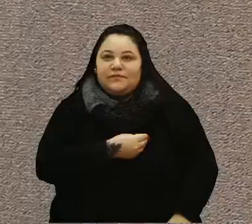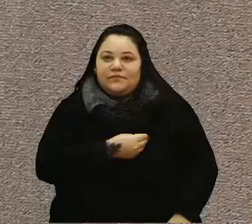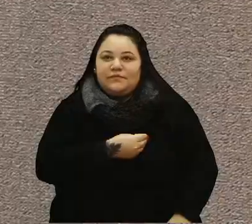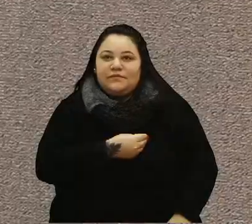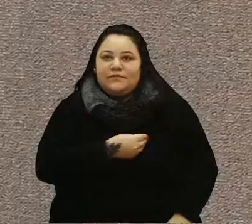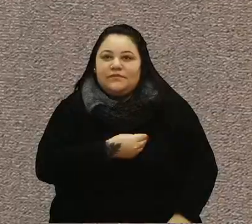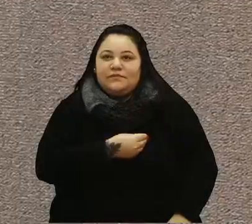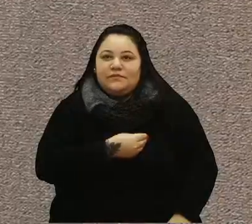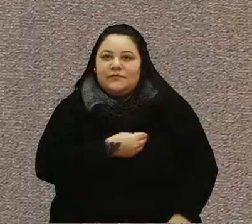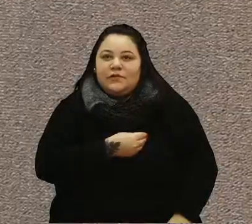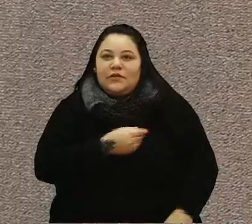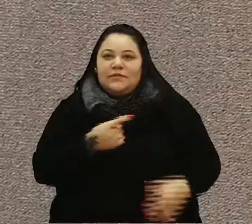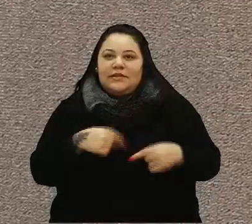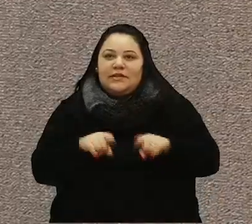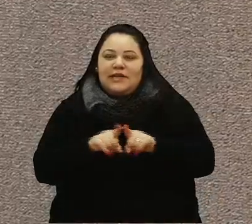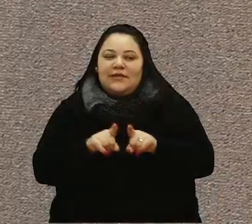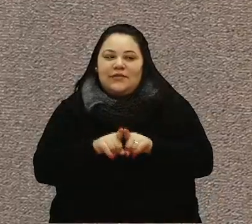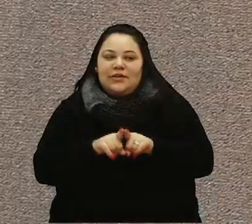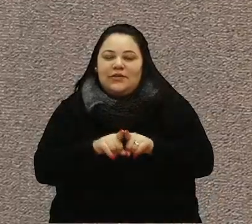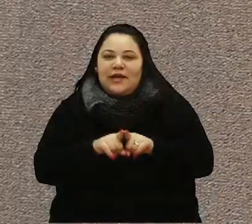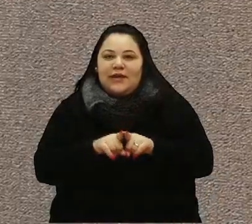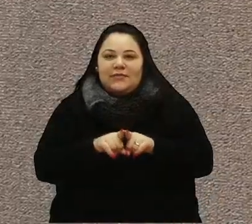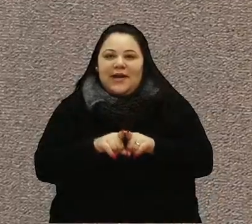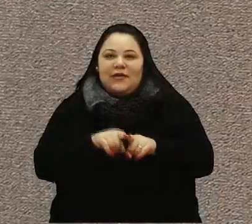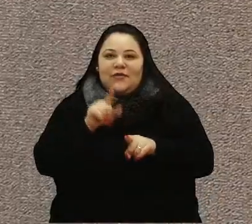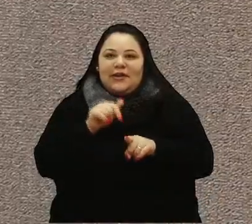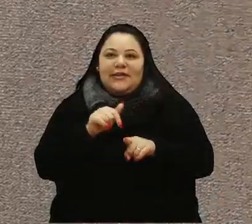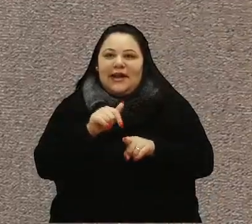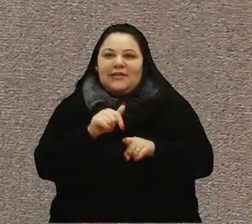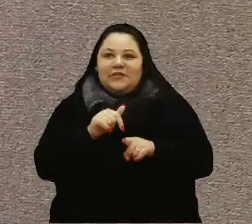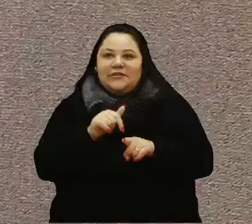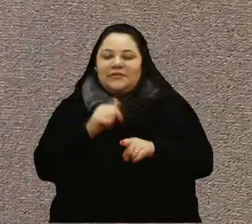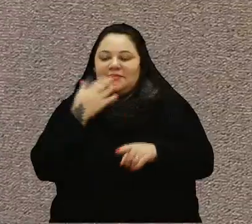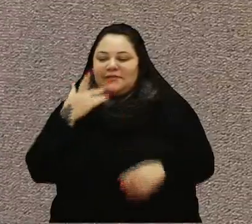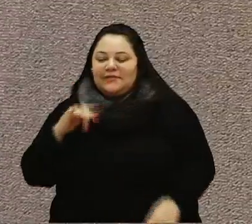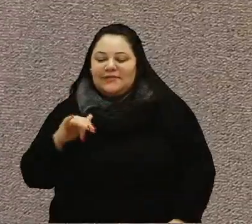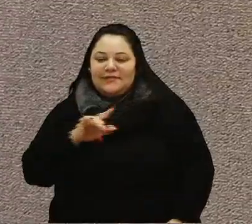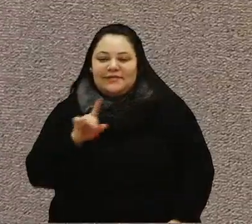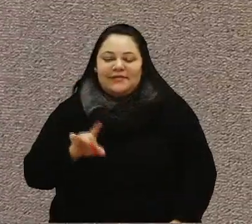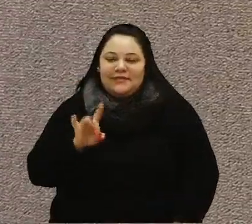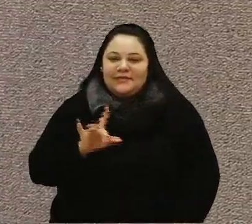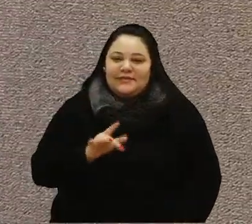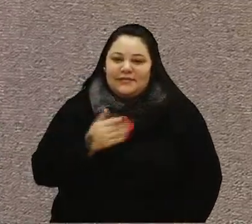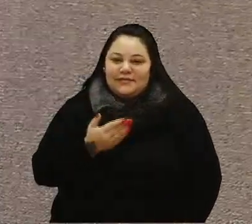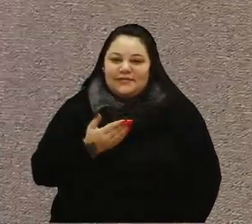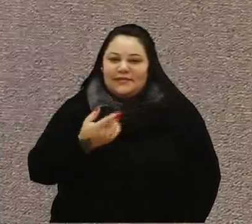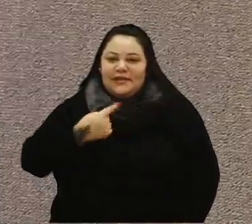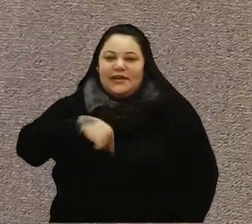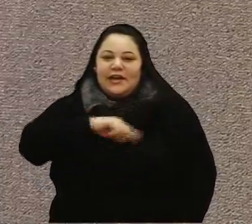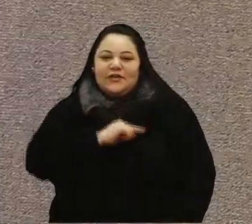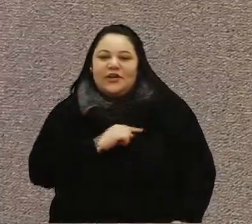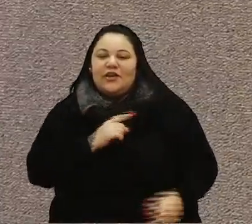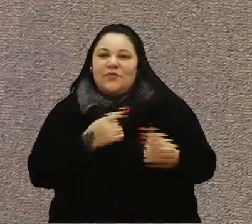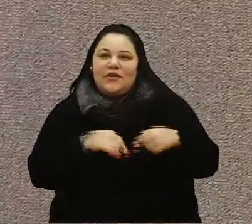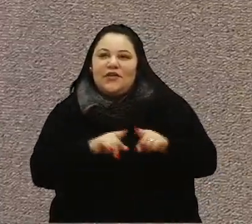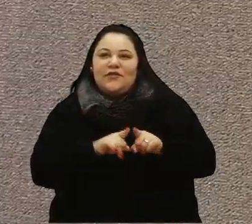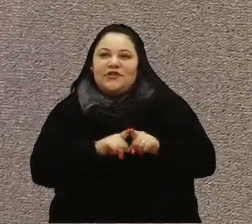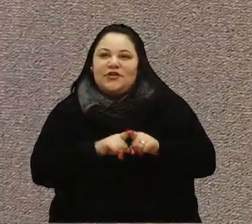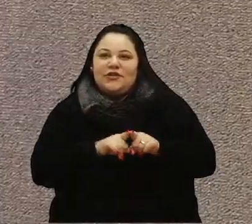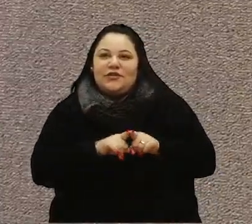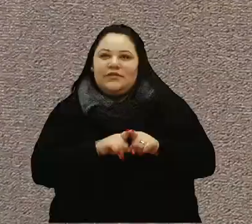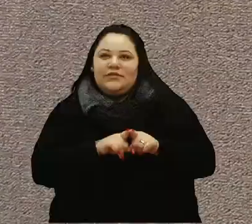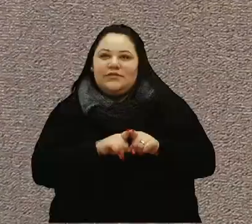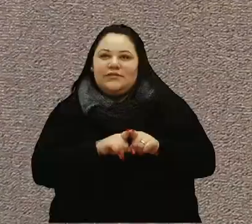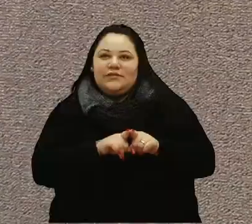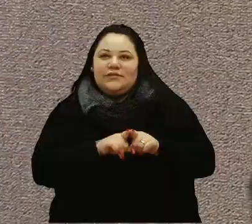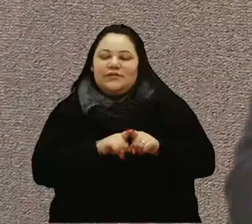ali na frente como nós queremos que seja o mundo, não só para as crianças, mas para nós logo ali. Porque é muito fácil, assim,